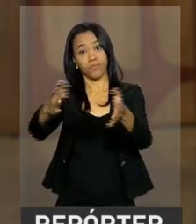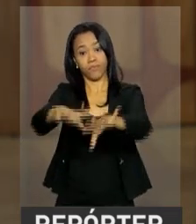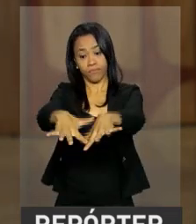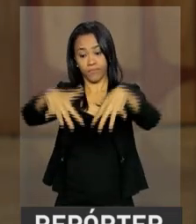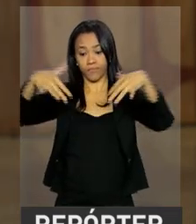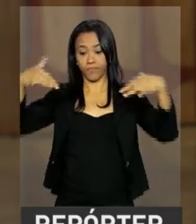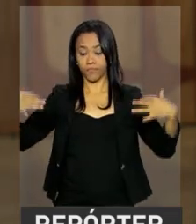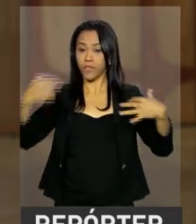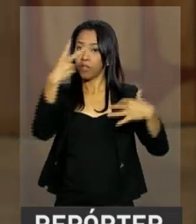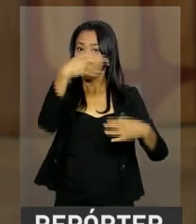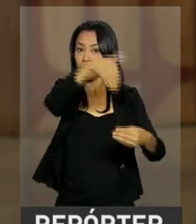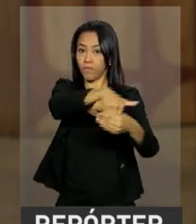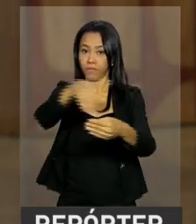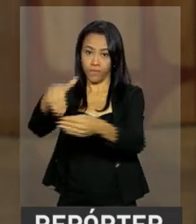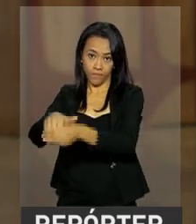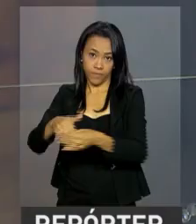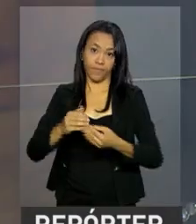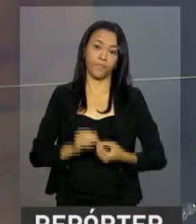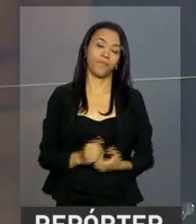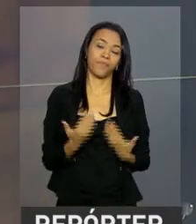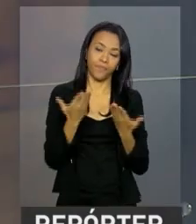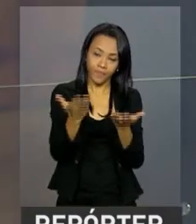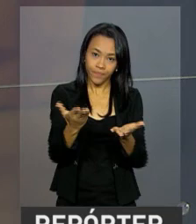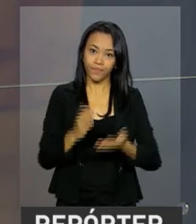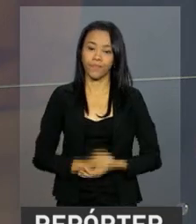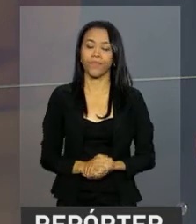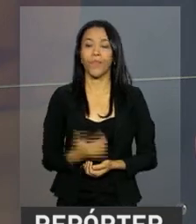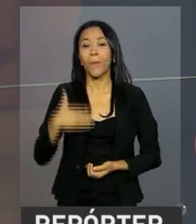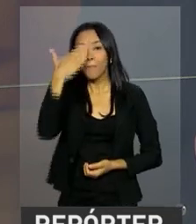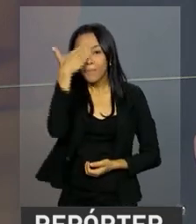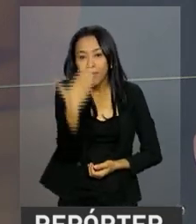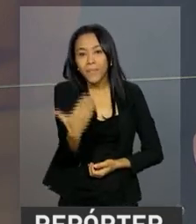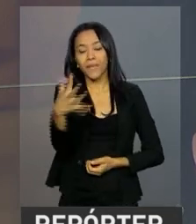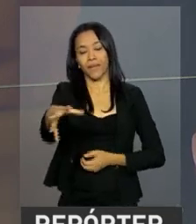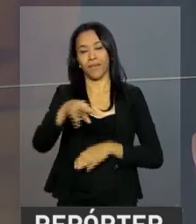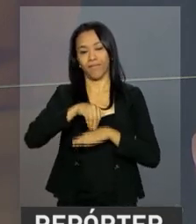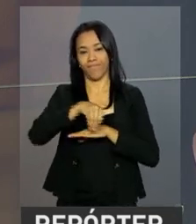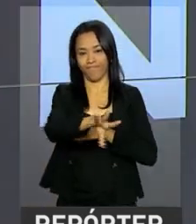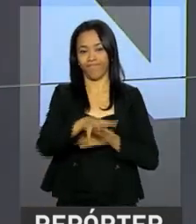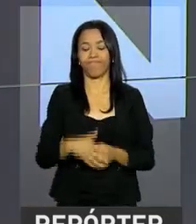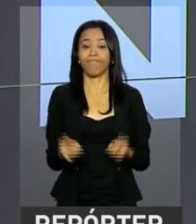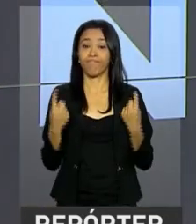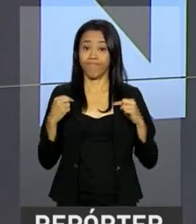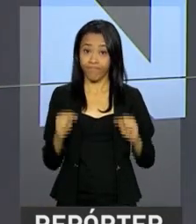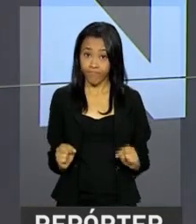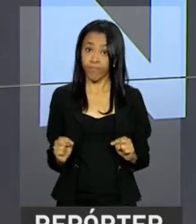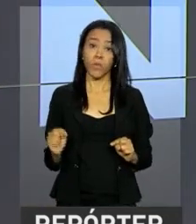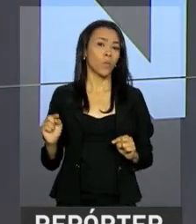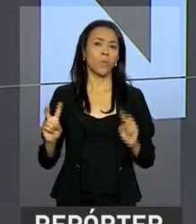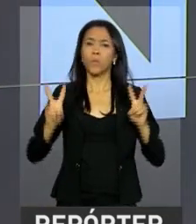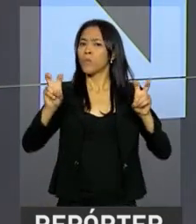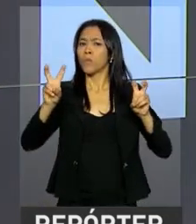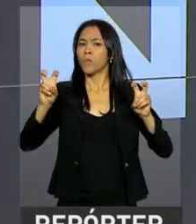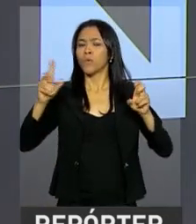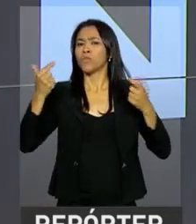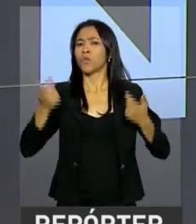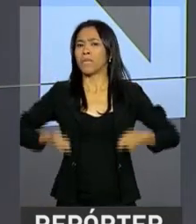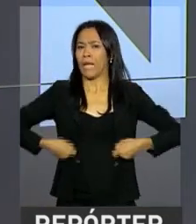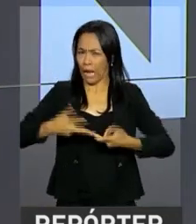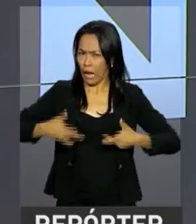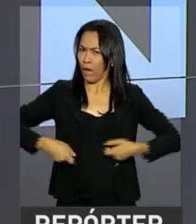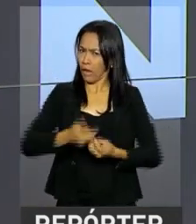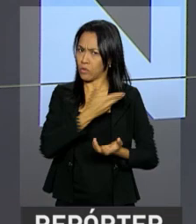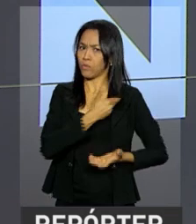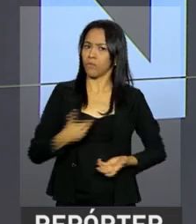votada em 2 turnos. Leandro. Obrigado, Paulo, pelas suas informações. E ainda sobre o controle de gastos